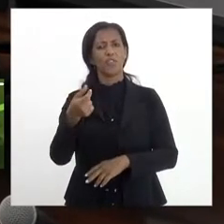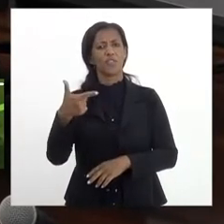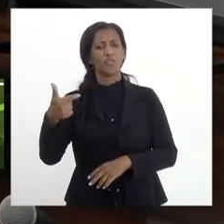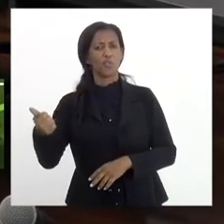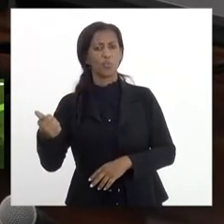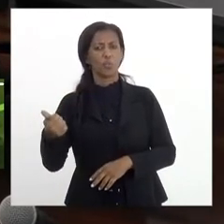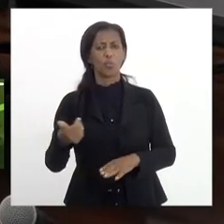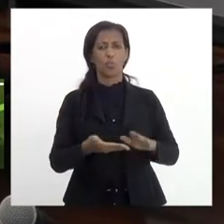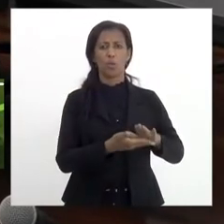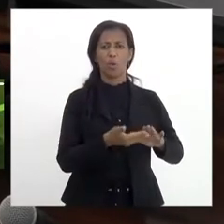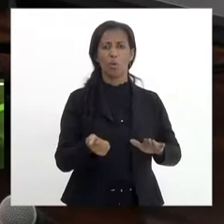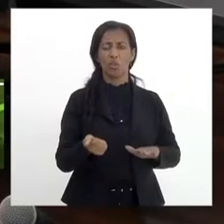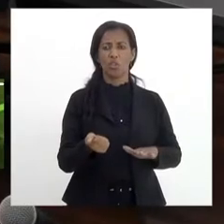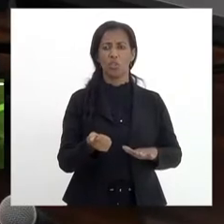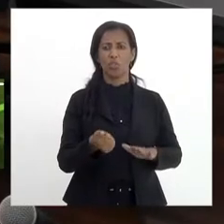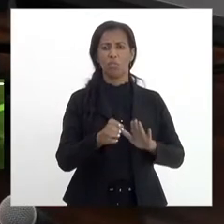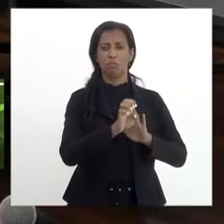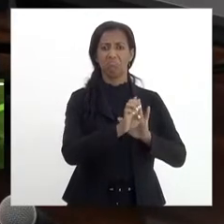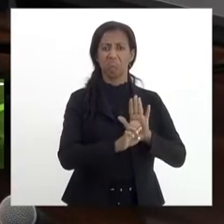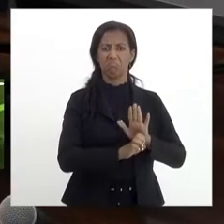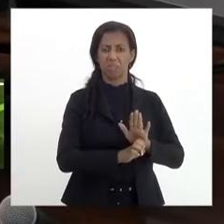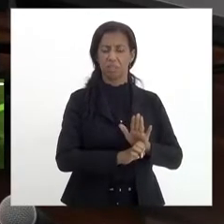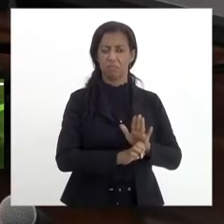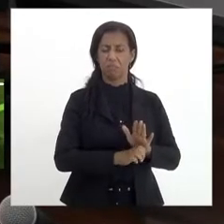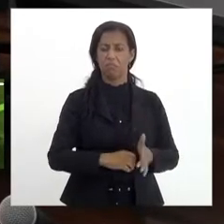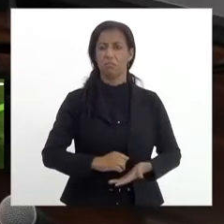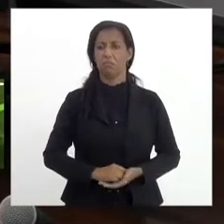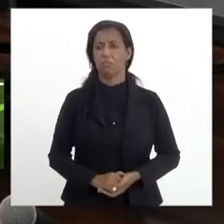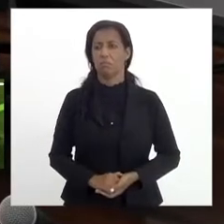Eu retiro o prazo na emenda.